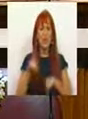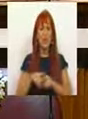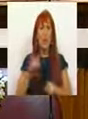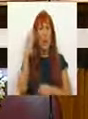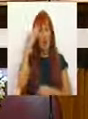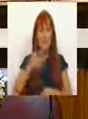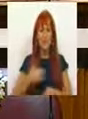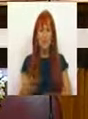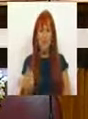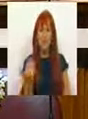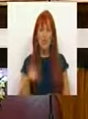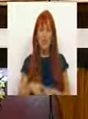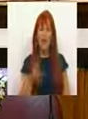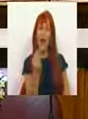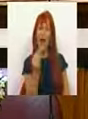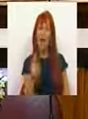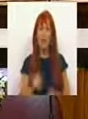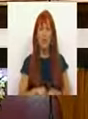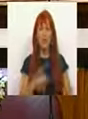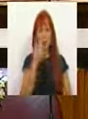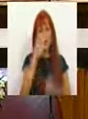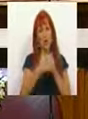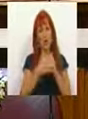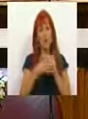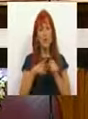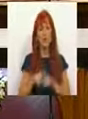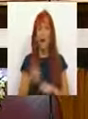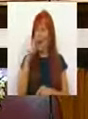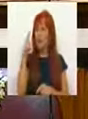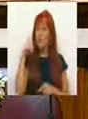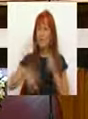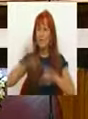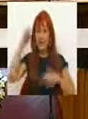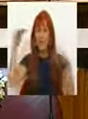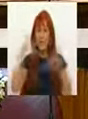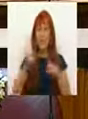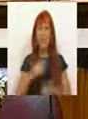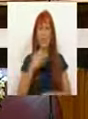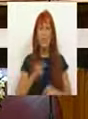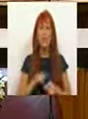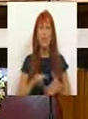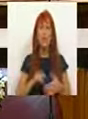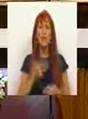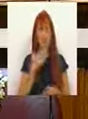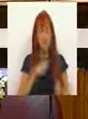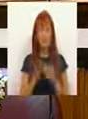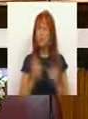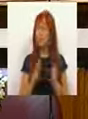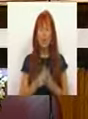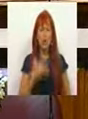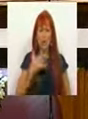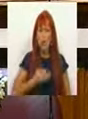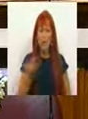ou incapacidade, às crianças, aos idosos, aos refugiados, a plena fruição de todos os